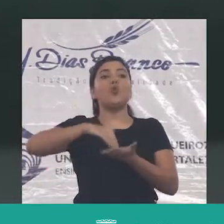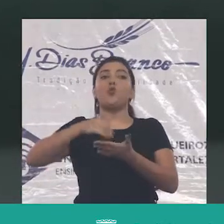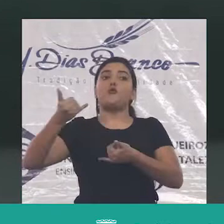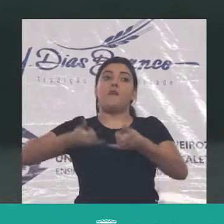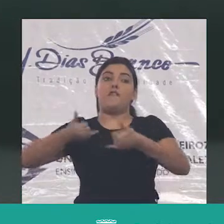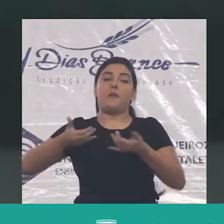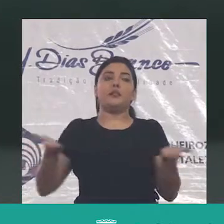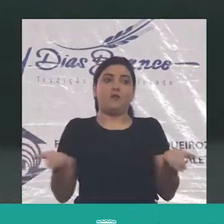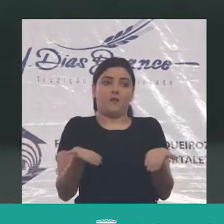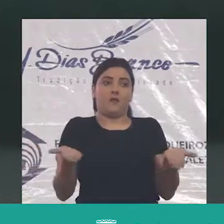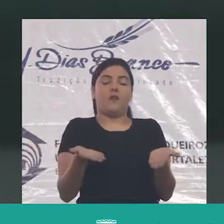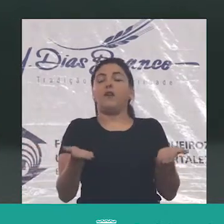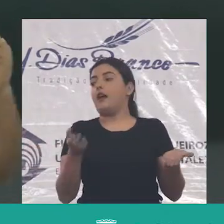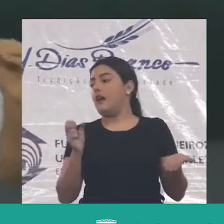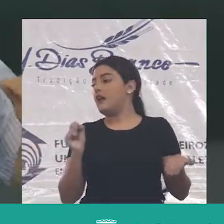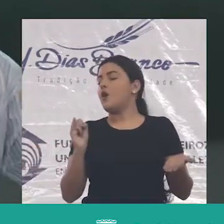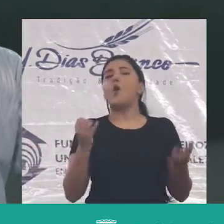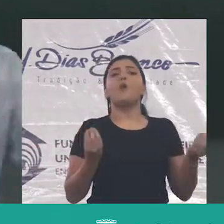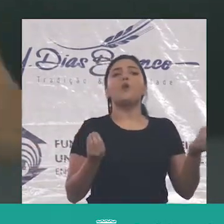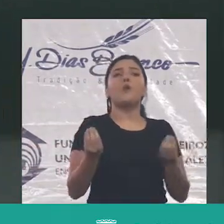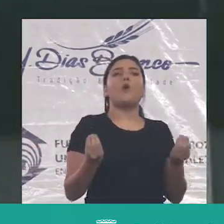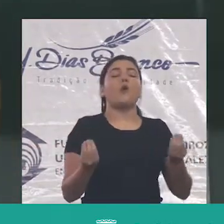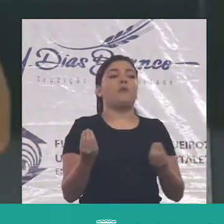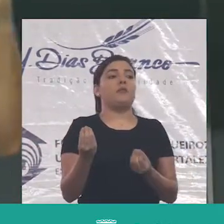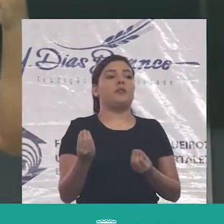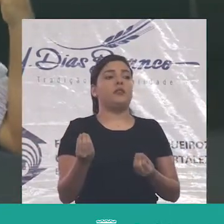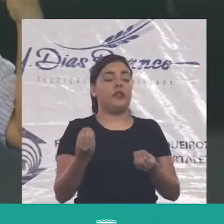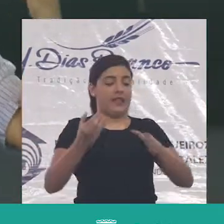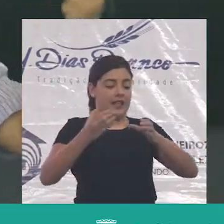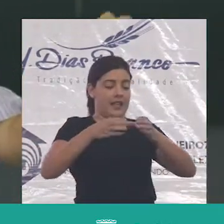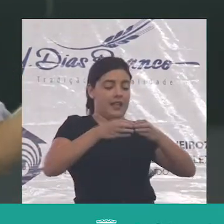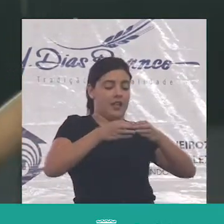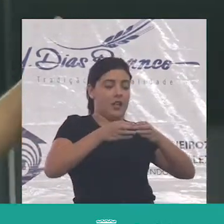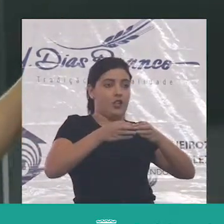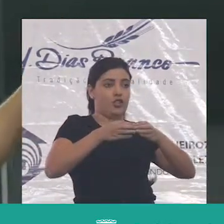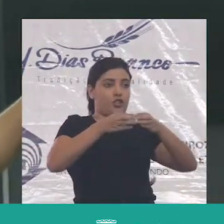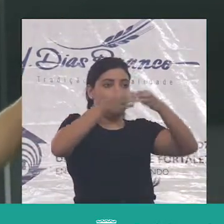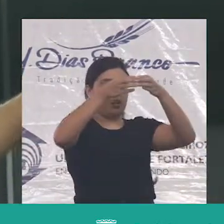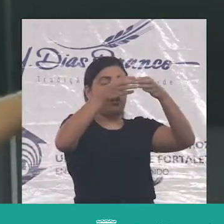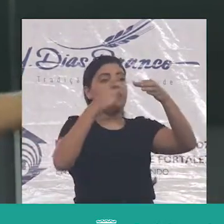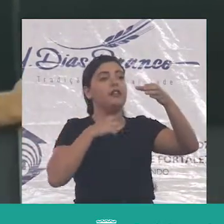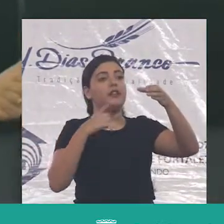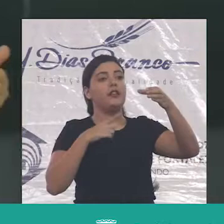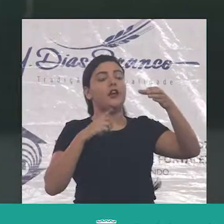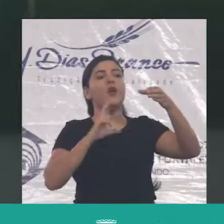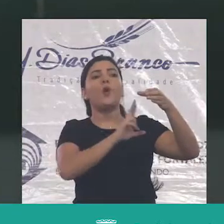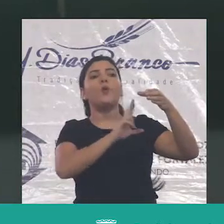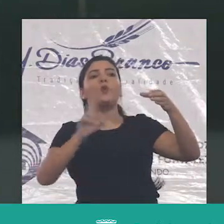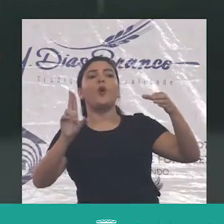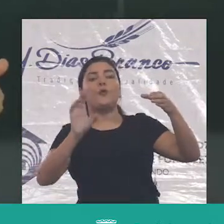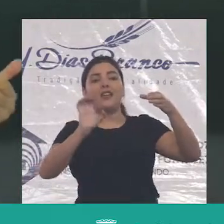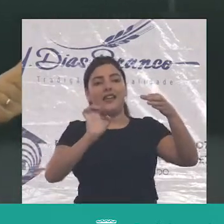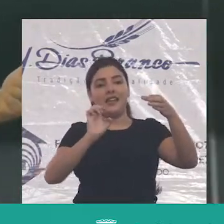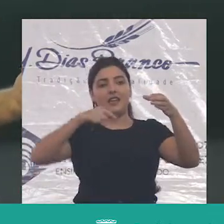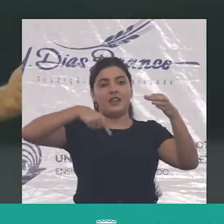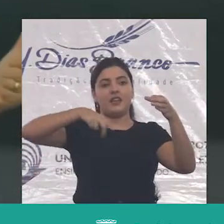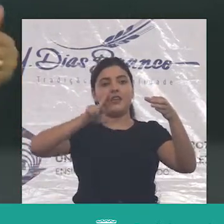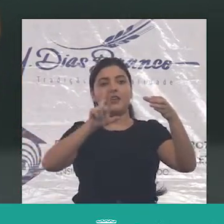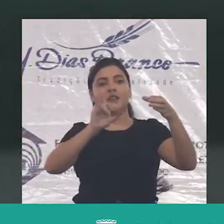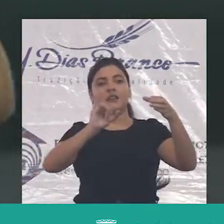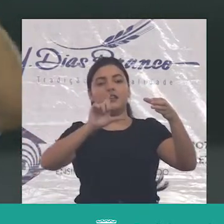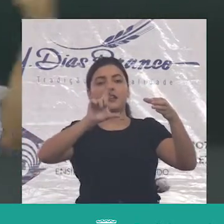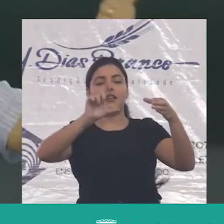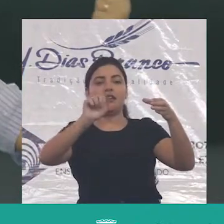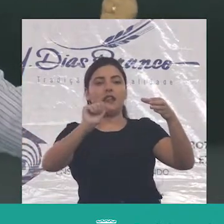vocês. Quando é que eu digo que um cilindro é equilátero?